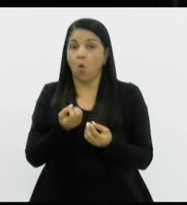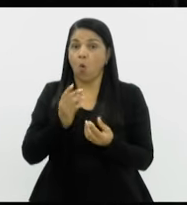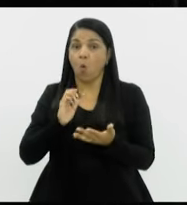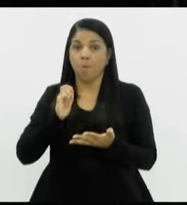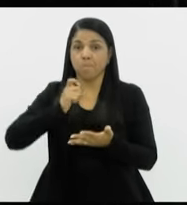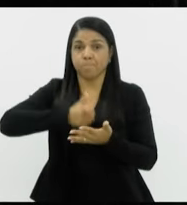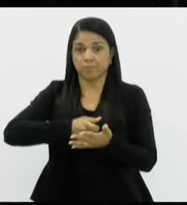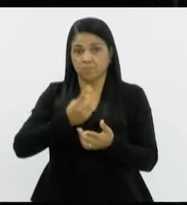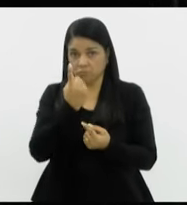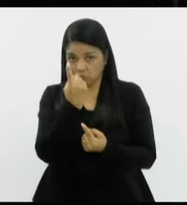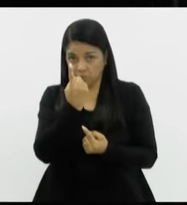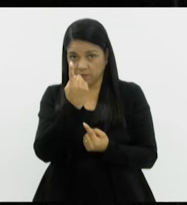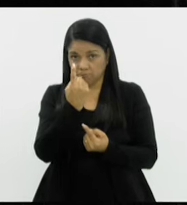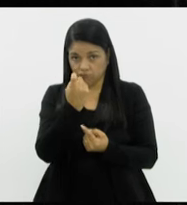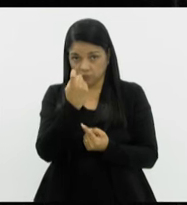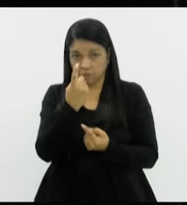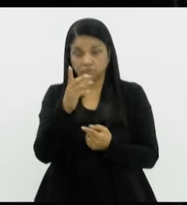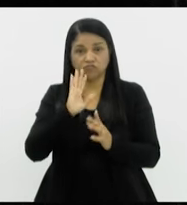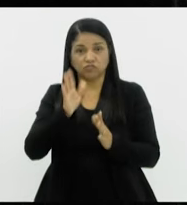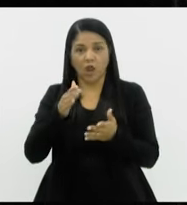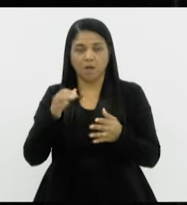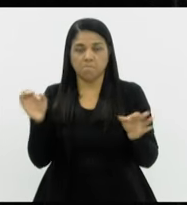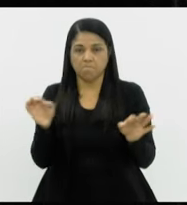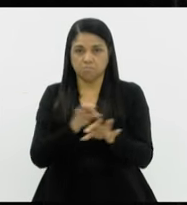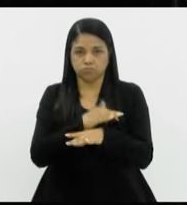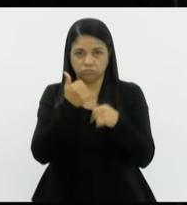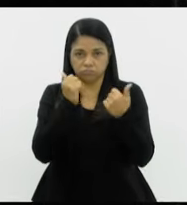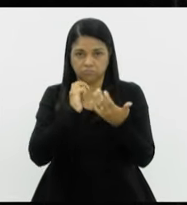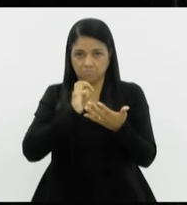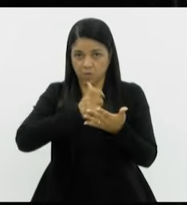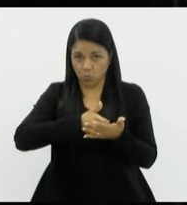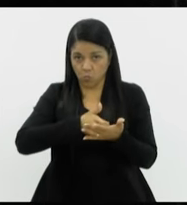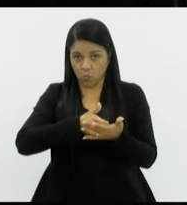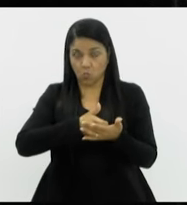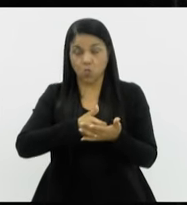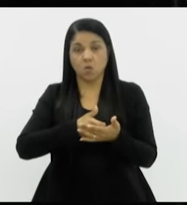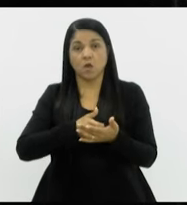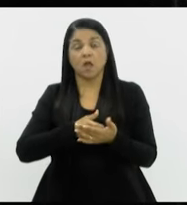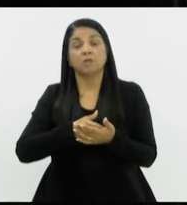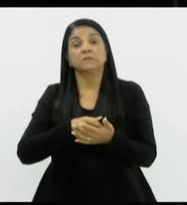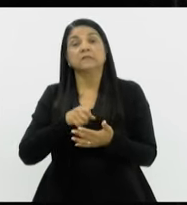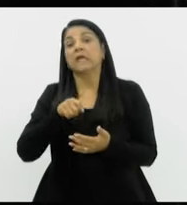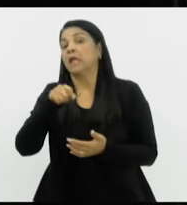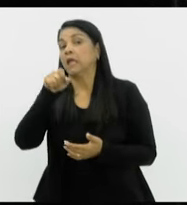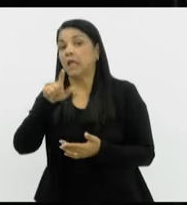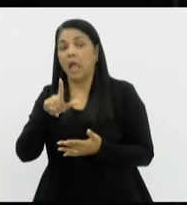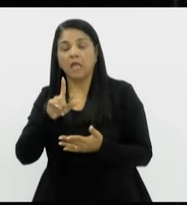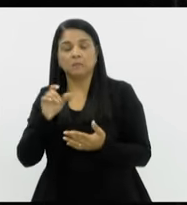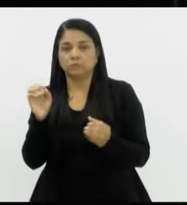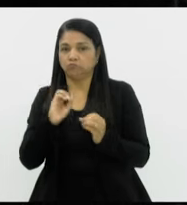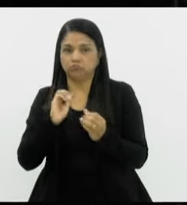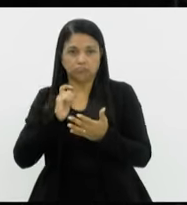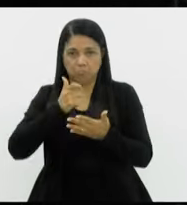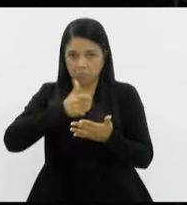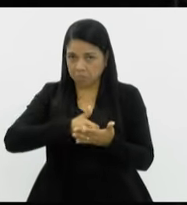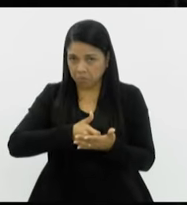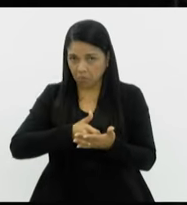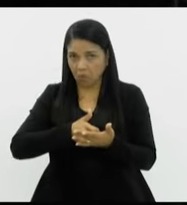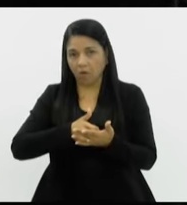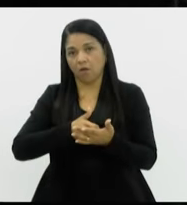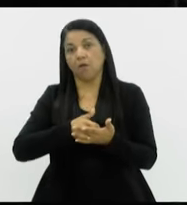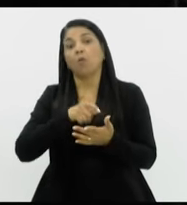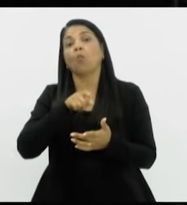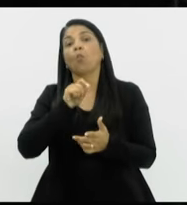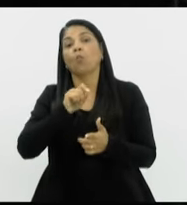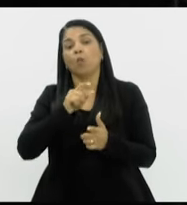Nós estamos em maio. Quem não pagou, já passou a ser devedor. Se não